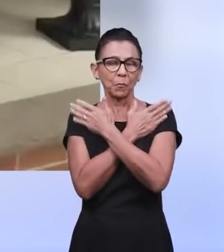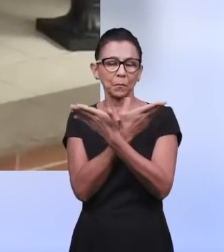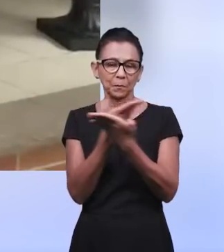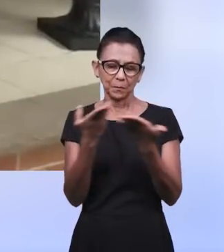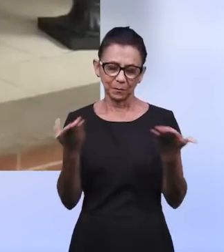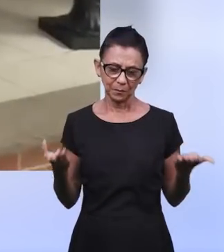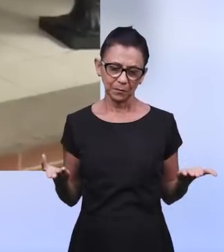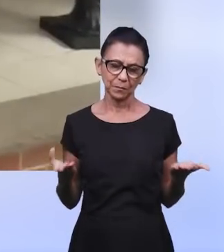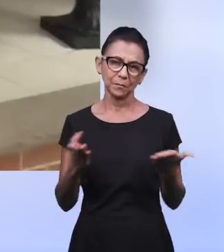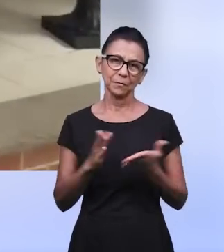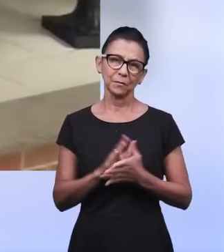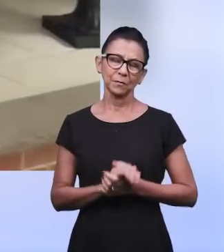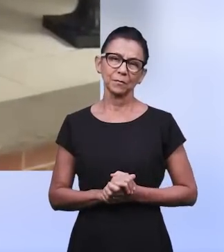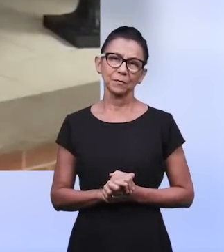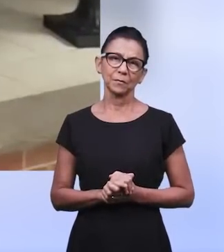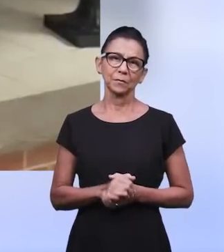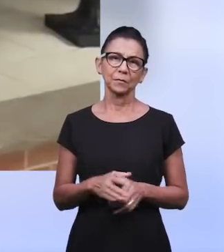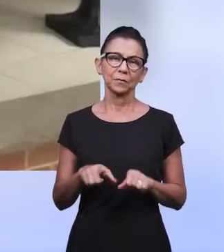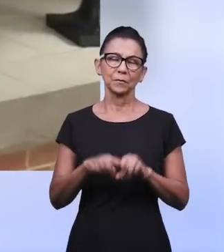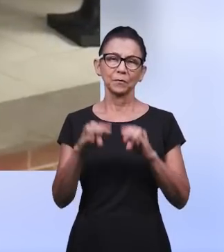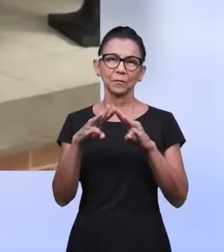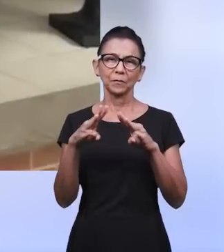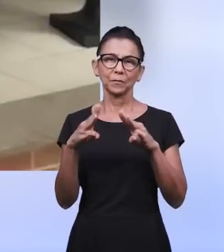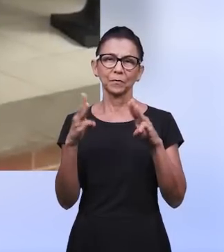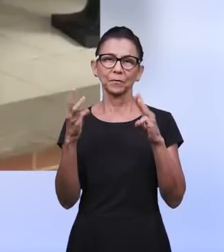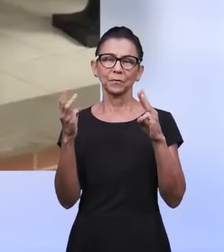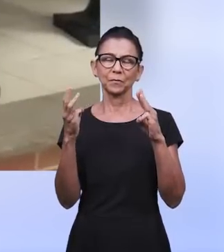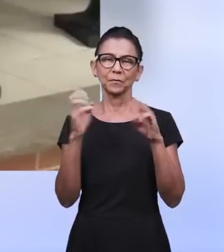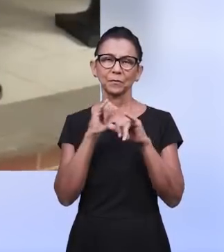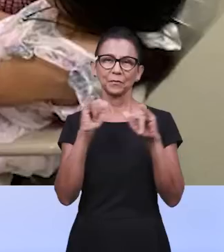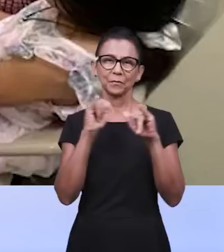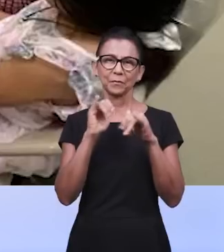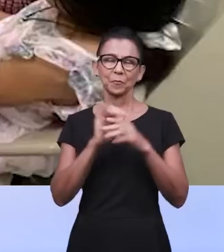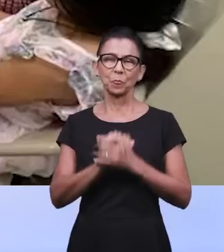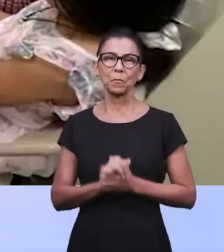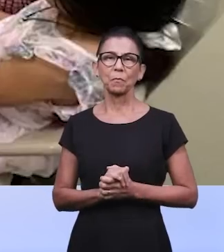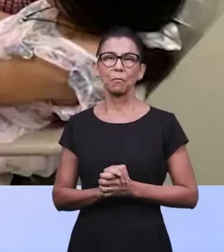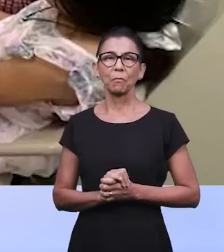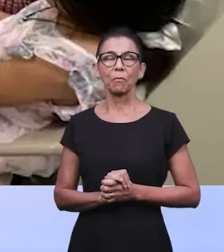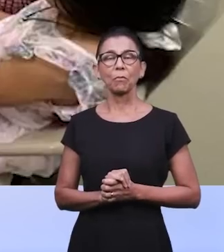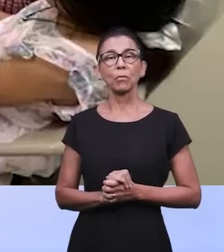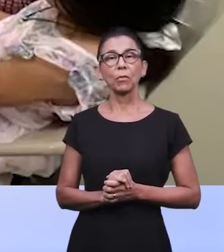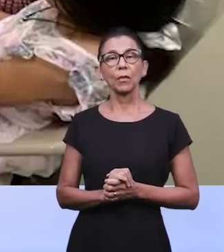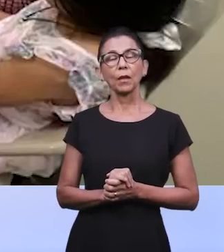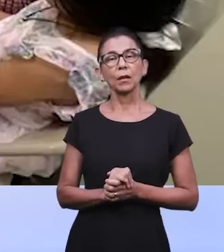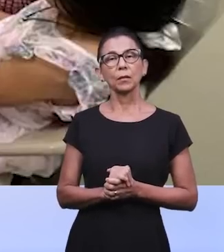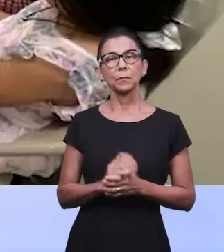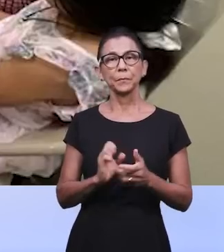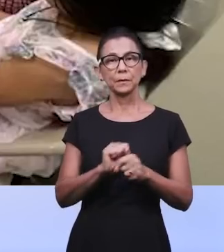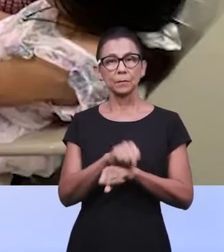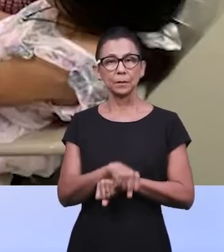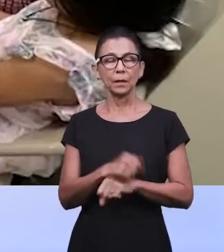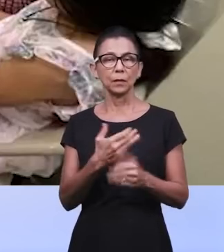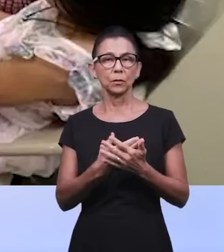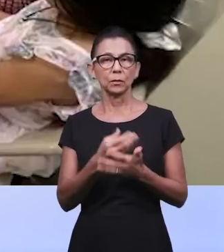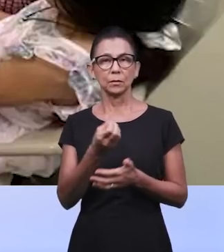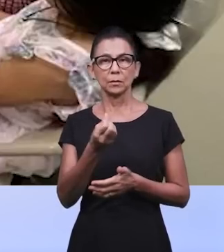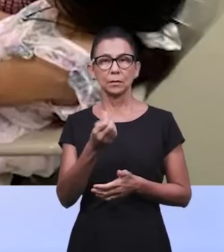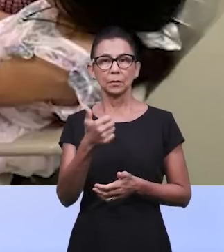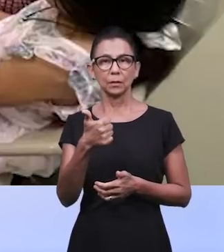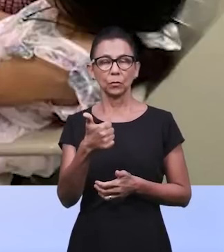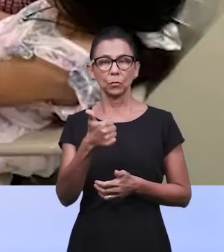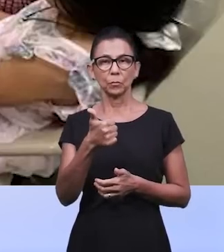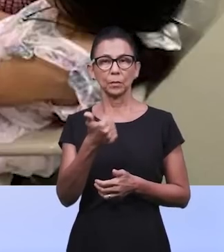aos irmãos e também aos irmãos do Manaíneos, a paz do Senhor. No decorrer das aulas do seminário, 61